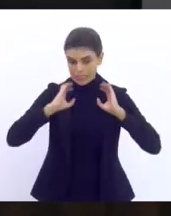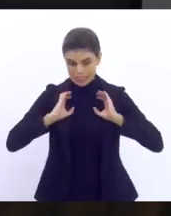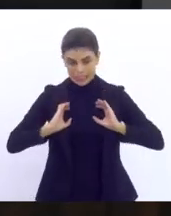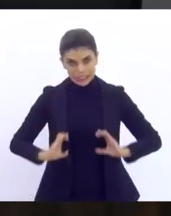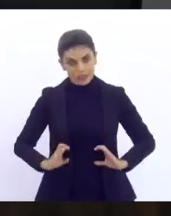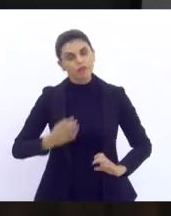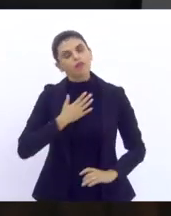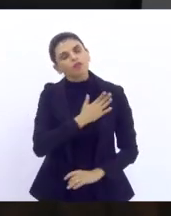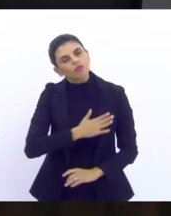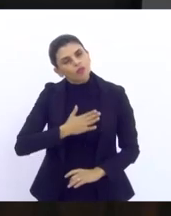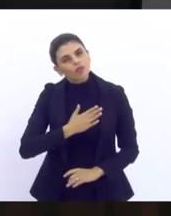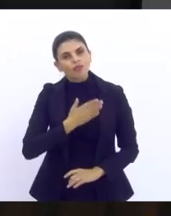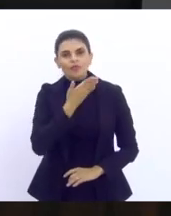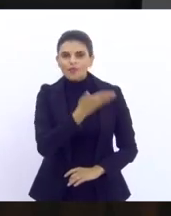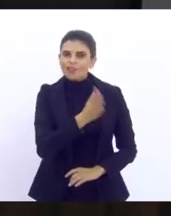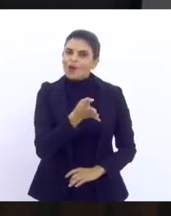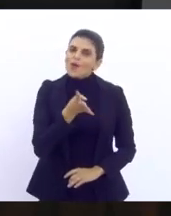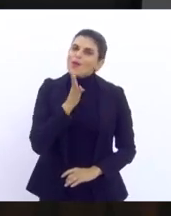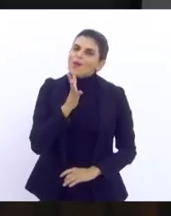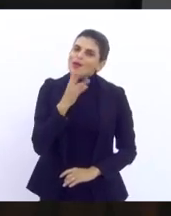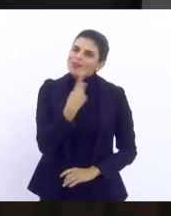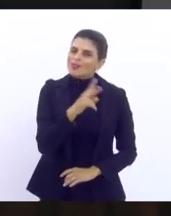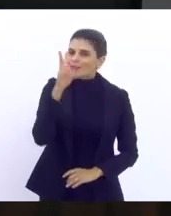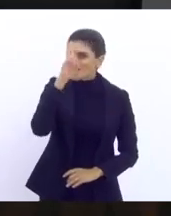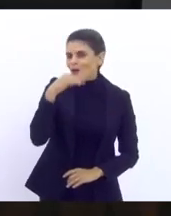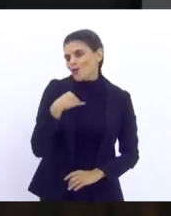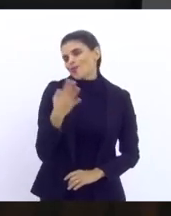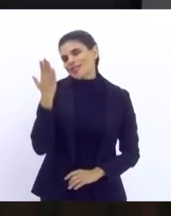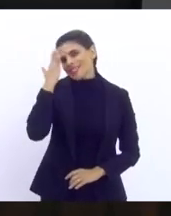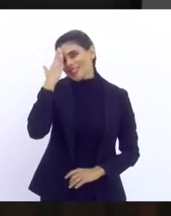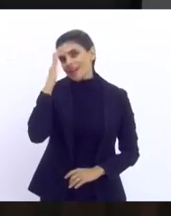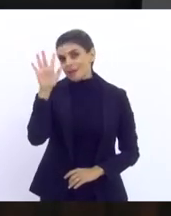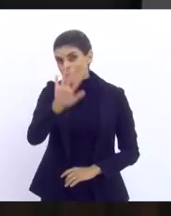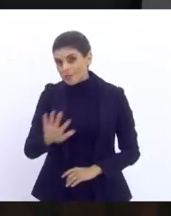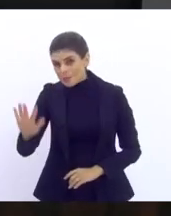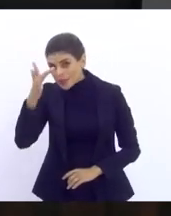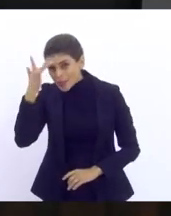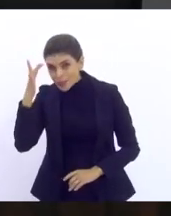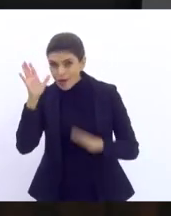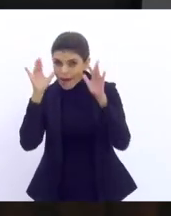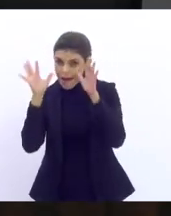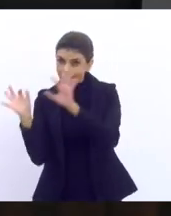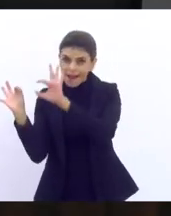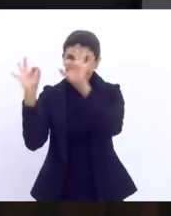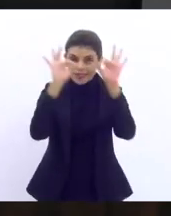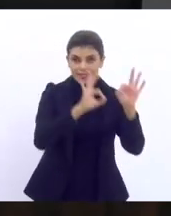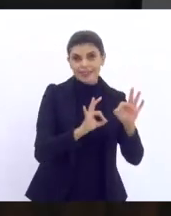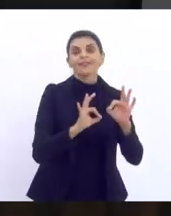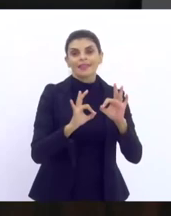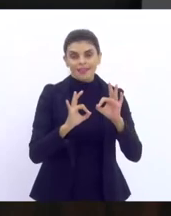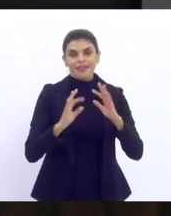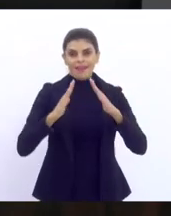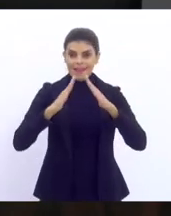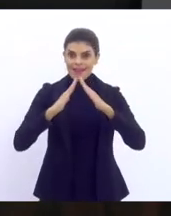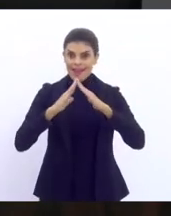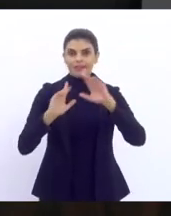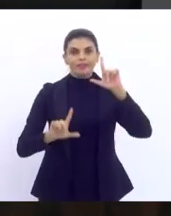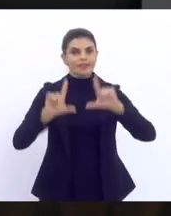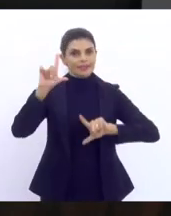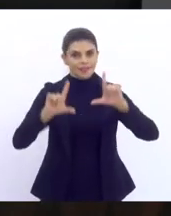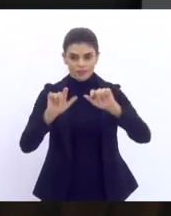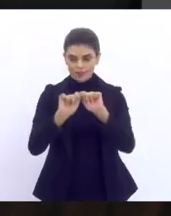você, conhecendo um pouco da sua história, queria que aqueles que estão assistindo essa sessão solene pela TV